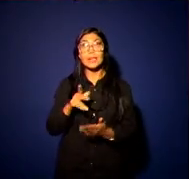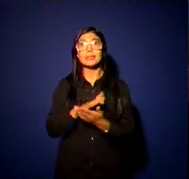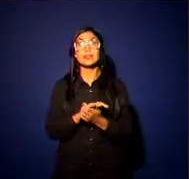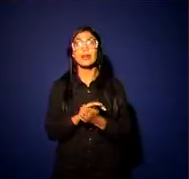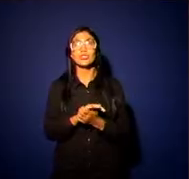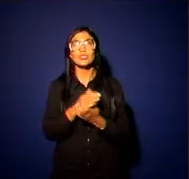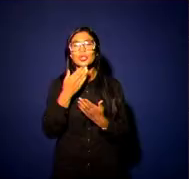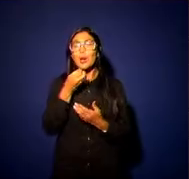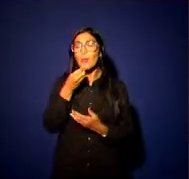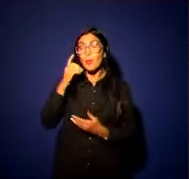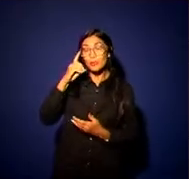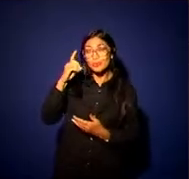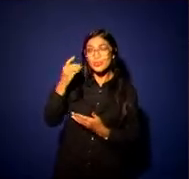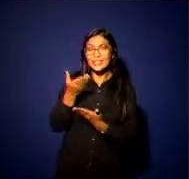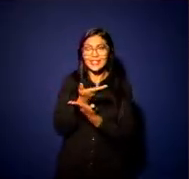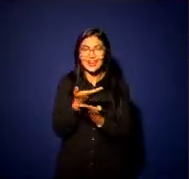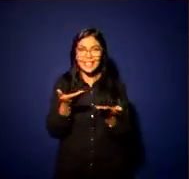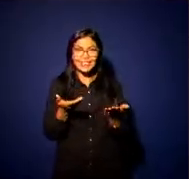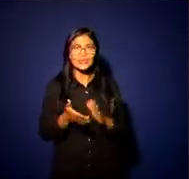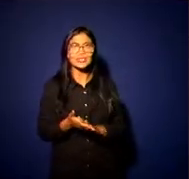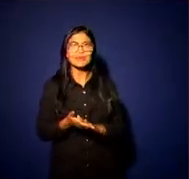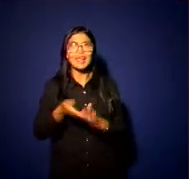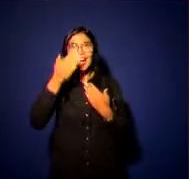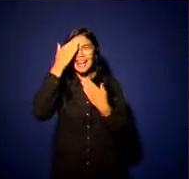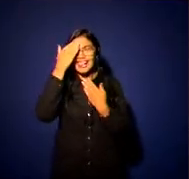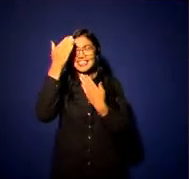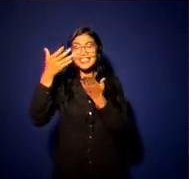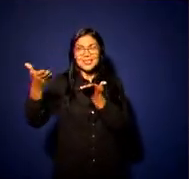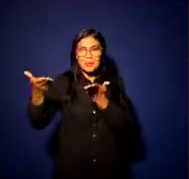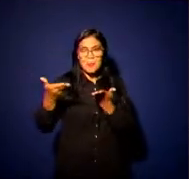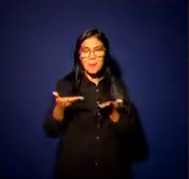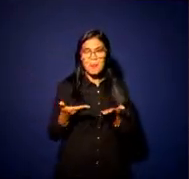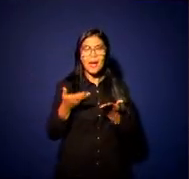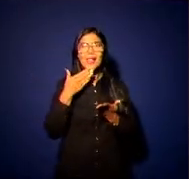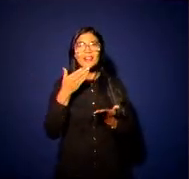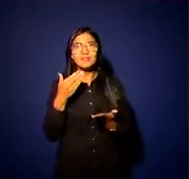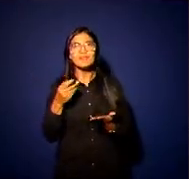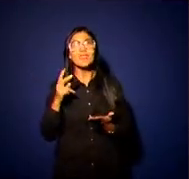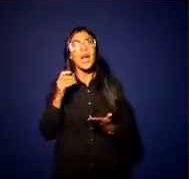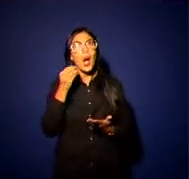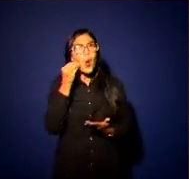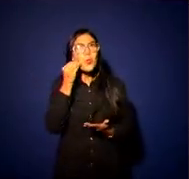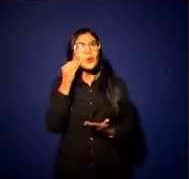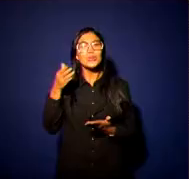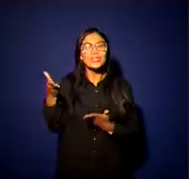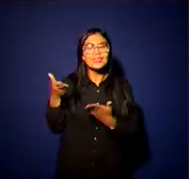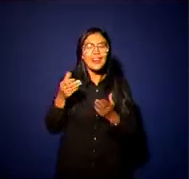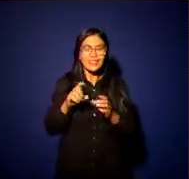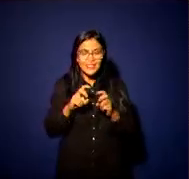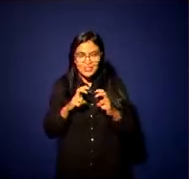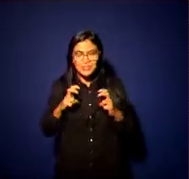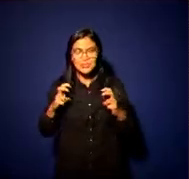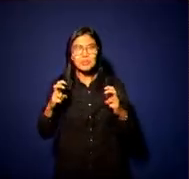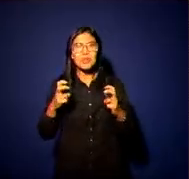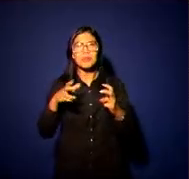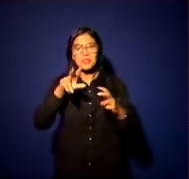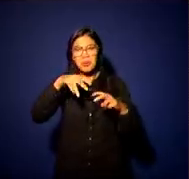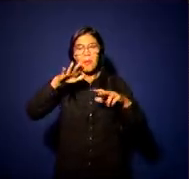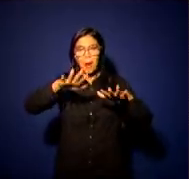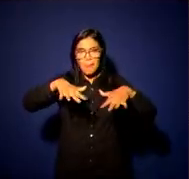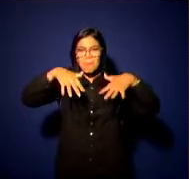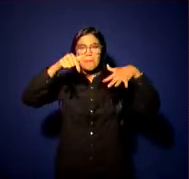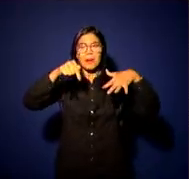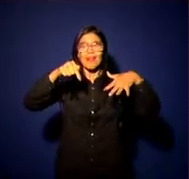bom dia a todos e a todos queria agradecer o convite valorizar a oportunidade de me reunir aqui com uma plateia tão